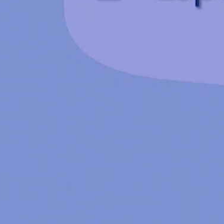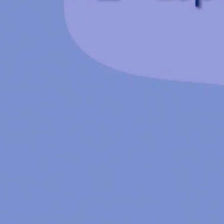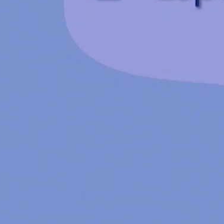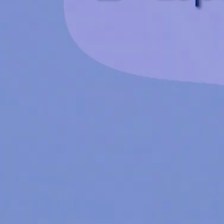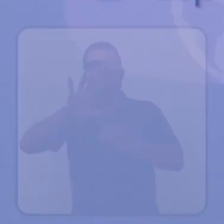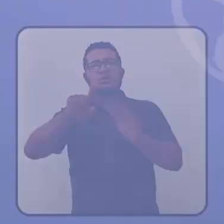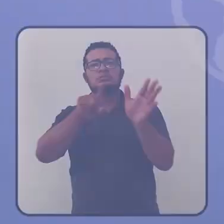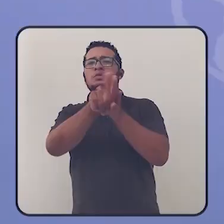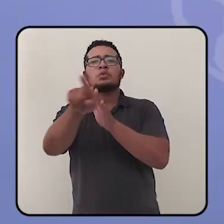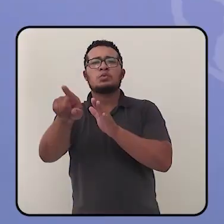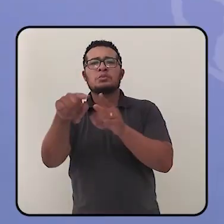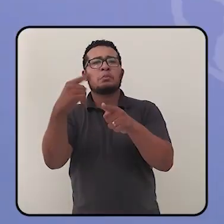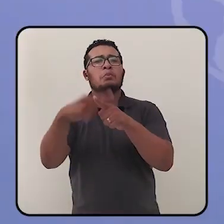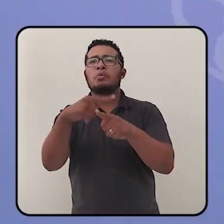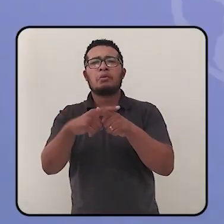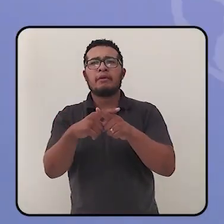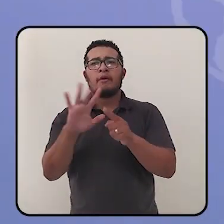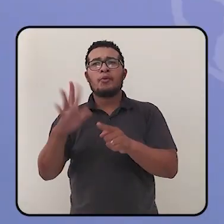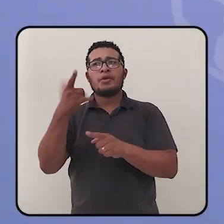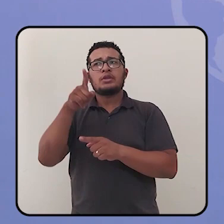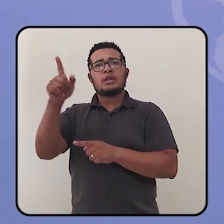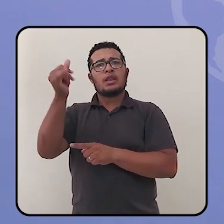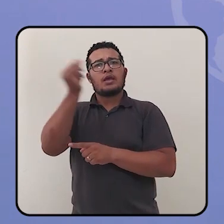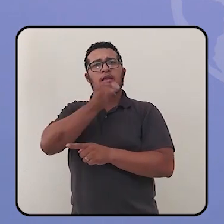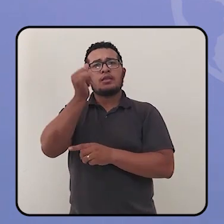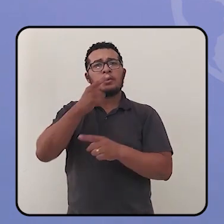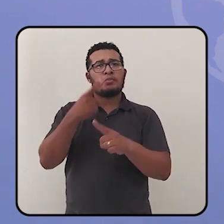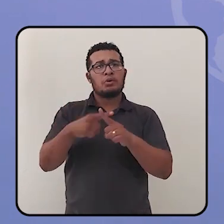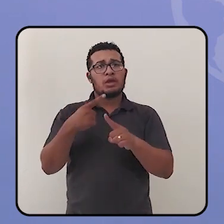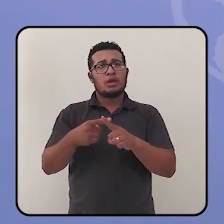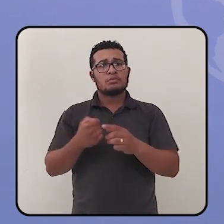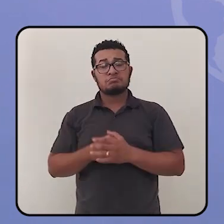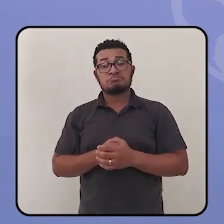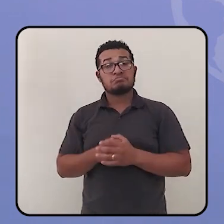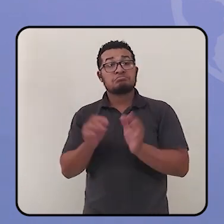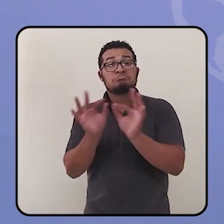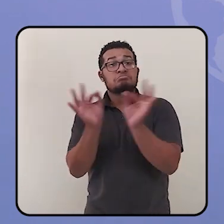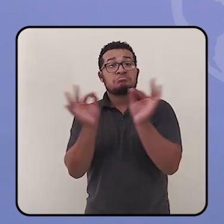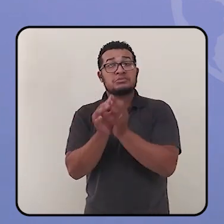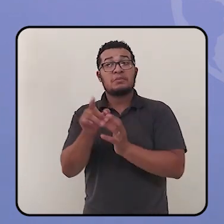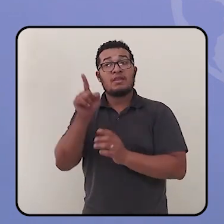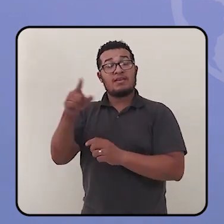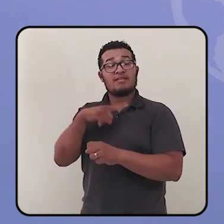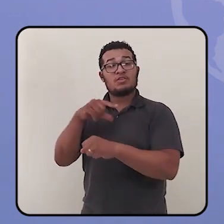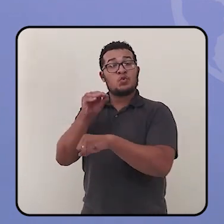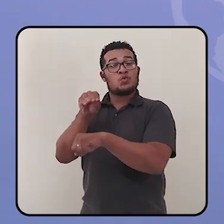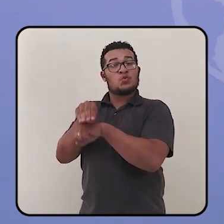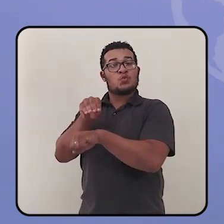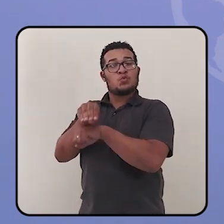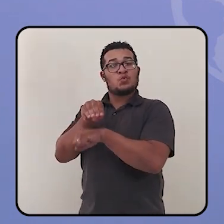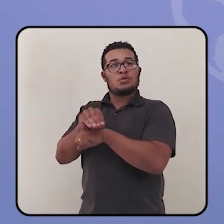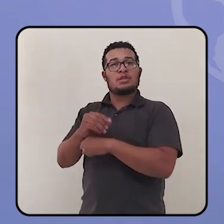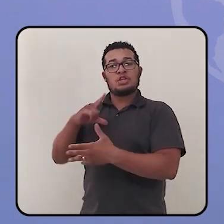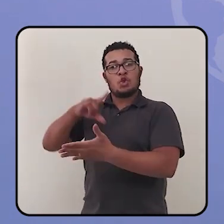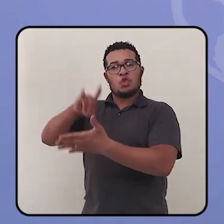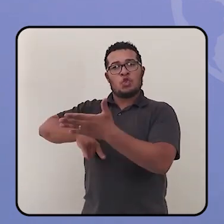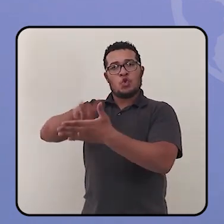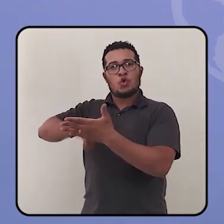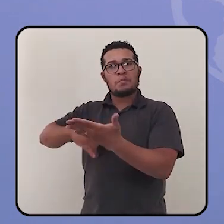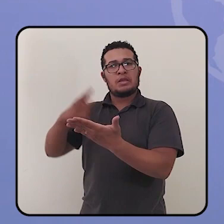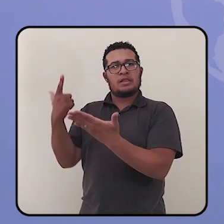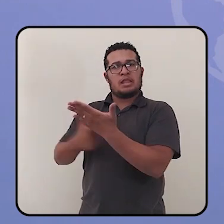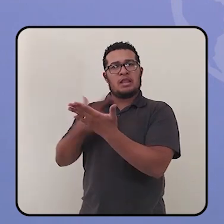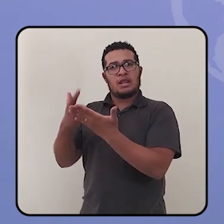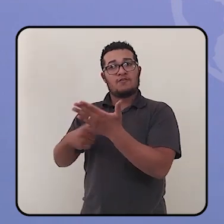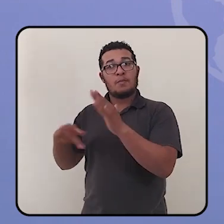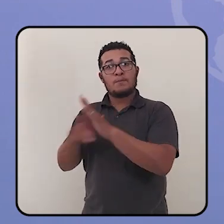por qual motivo será que acontece na itália muito simples em que ano os preservavam vários documentos